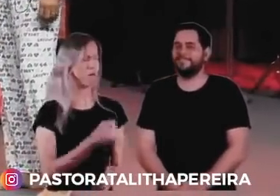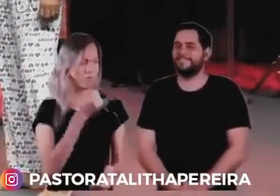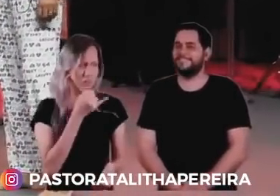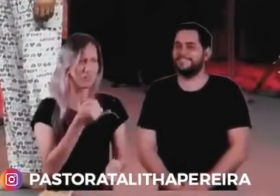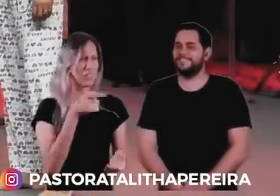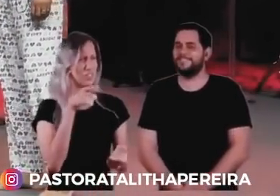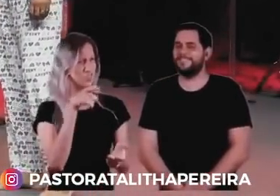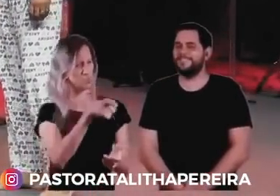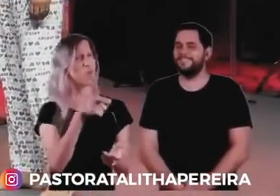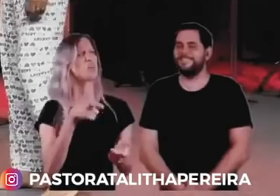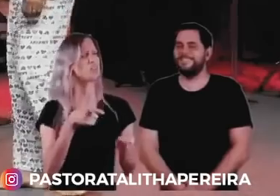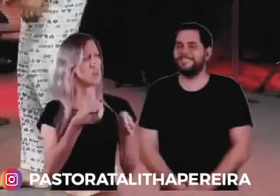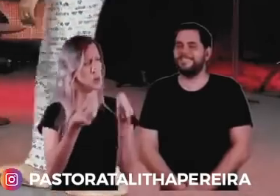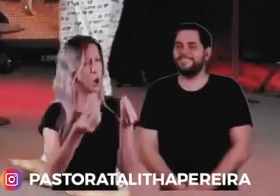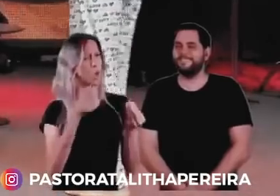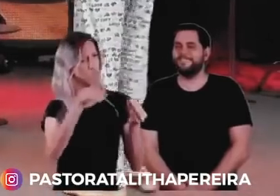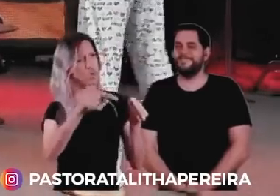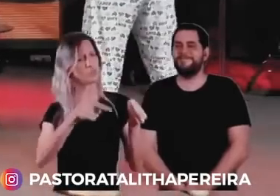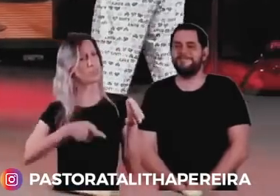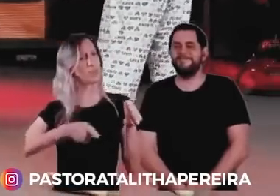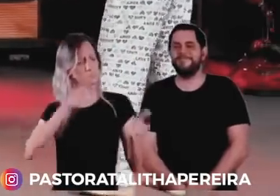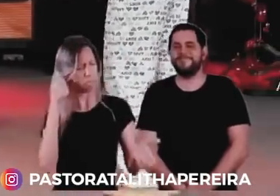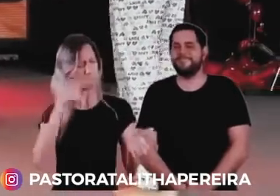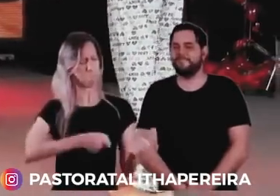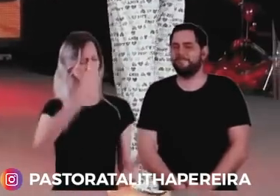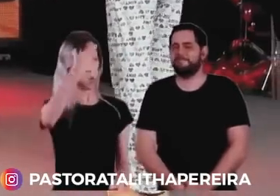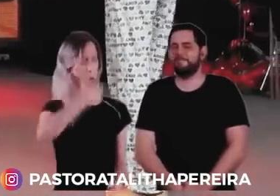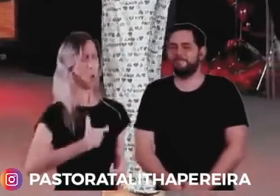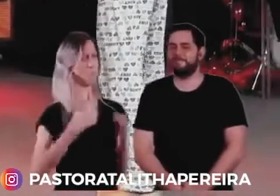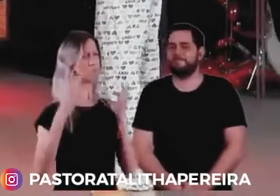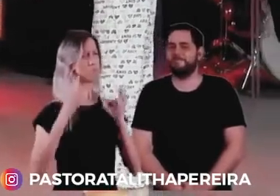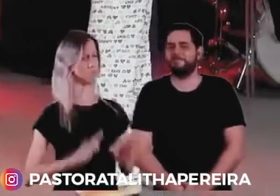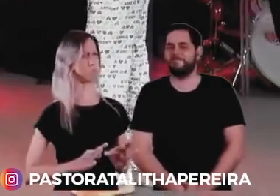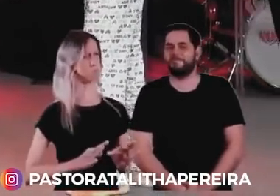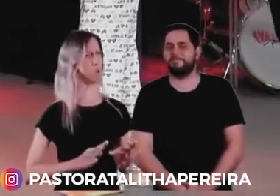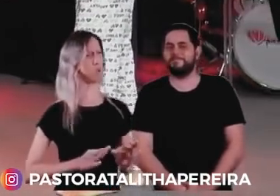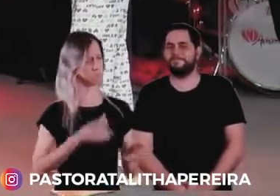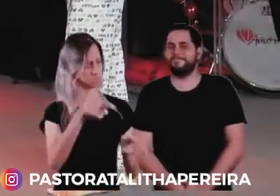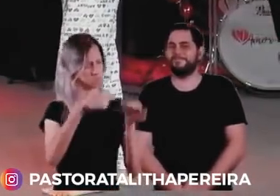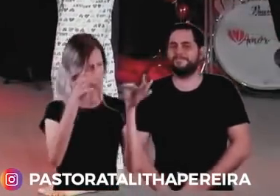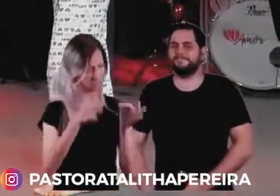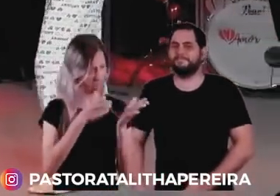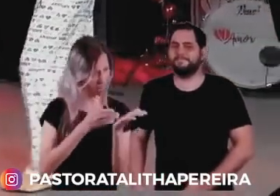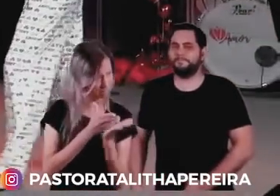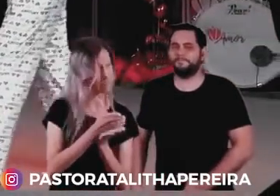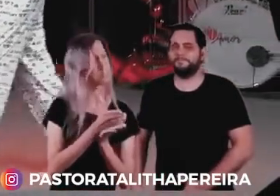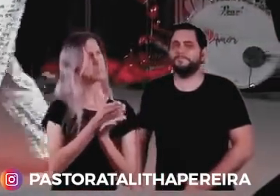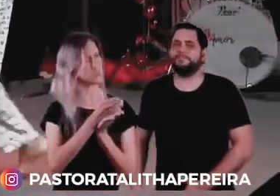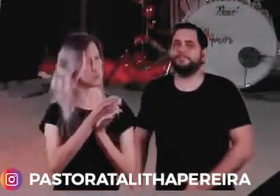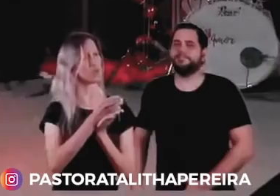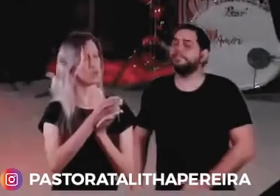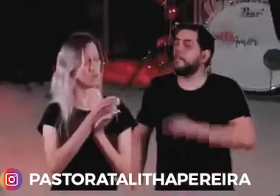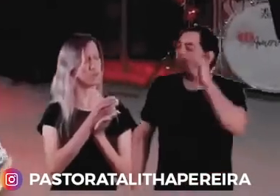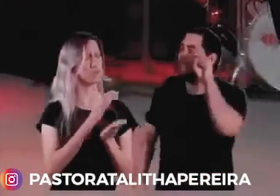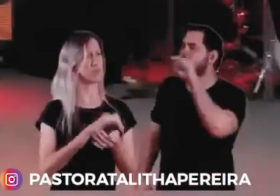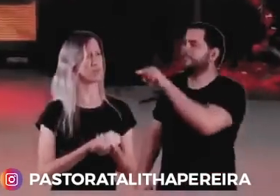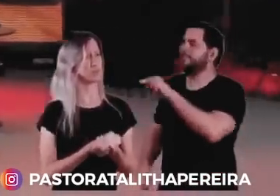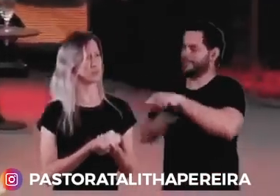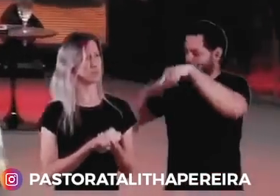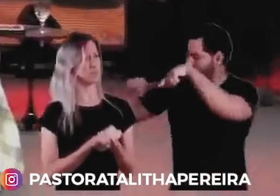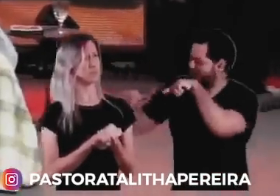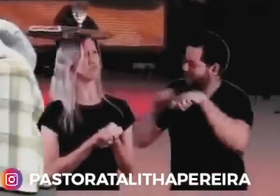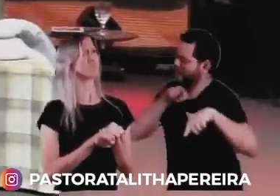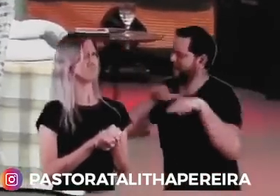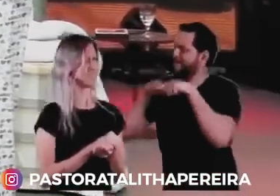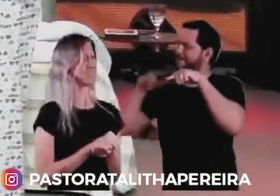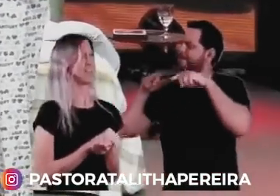Seu provedor, seu homem íntegro, seu sincero, seu protetor. E você, sua